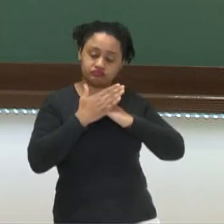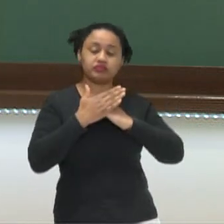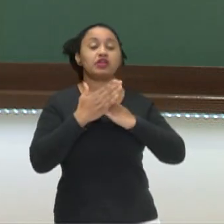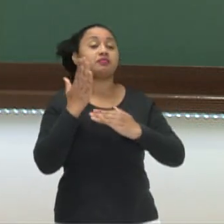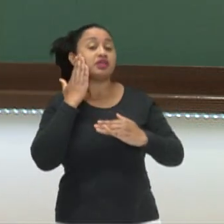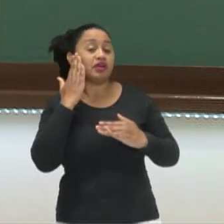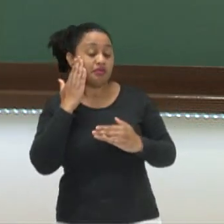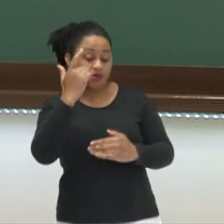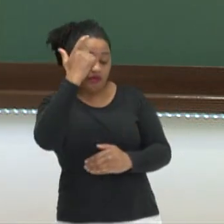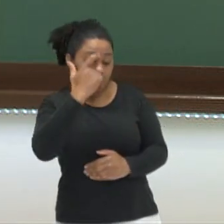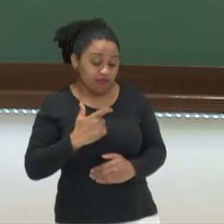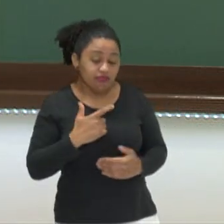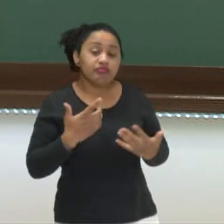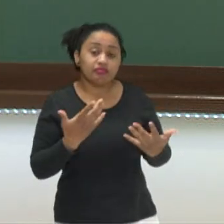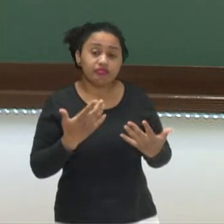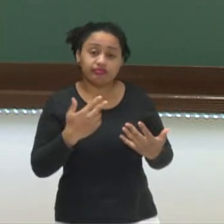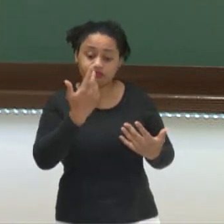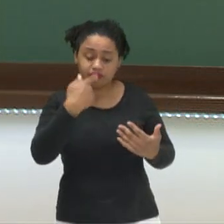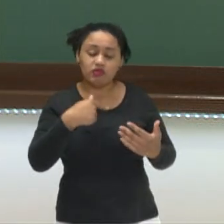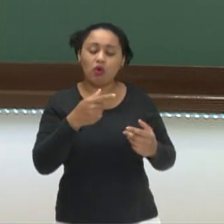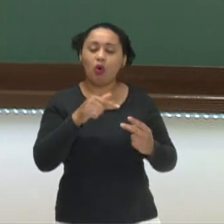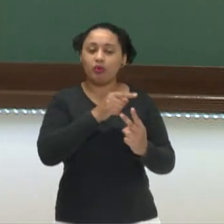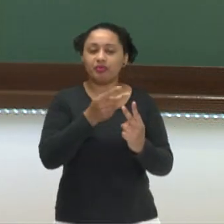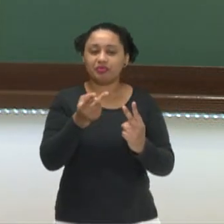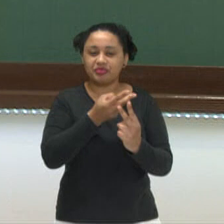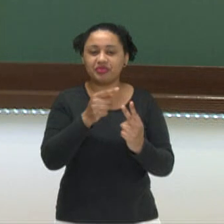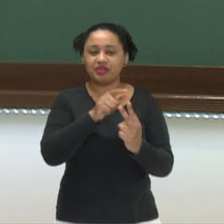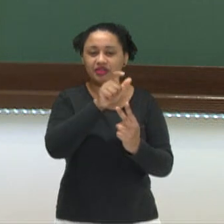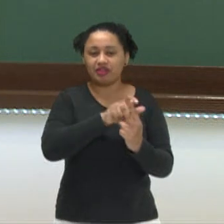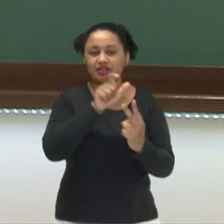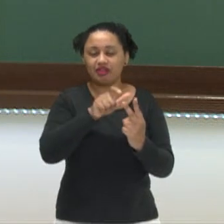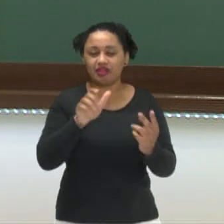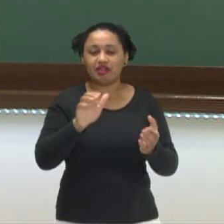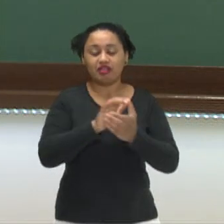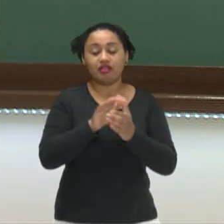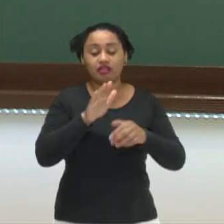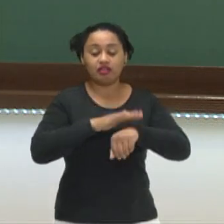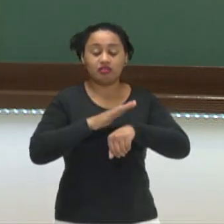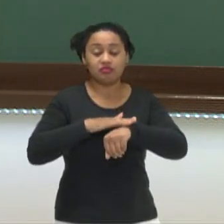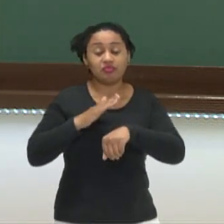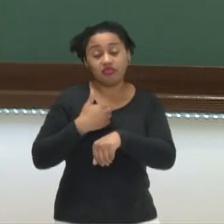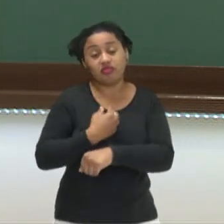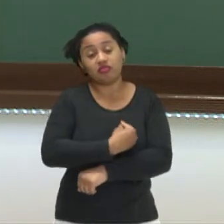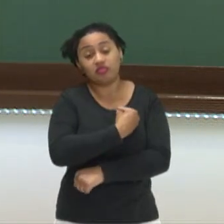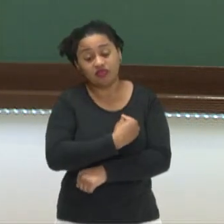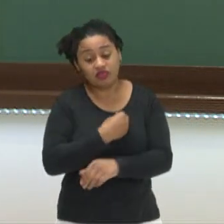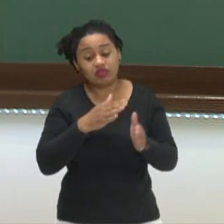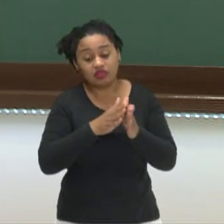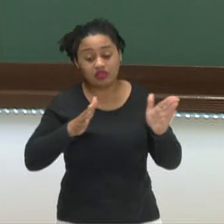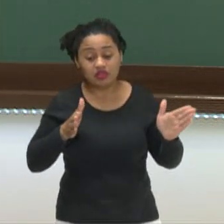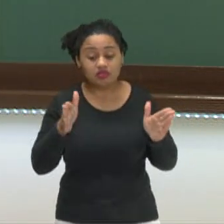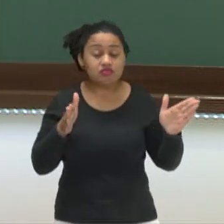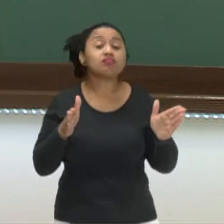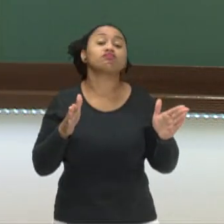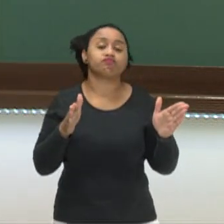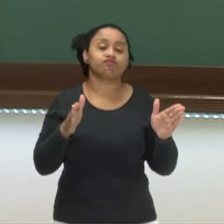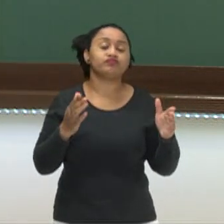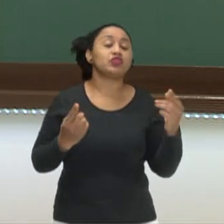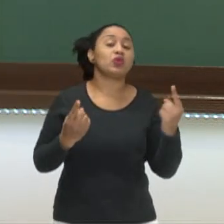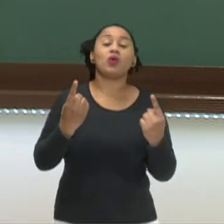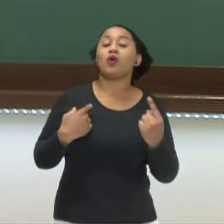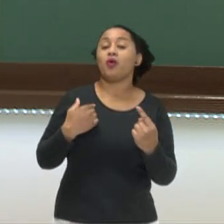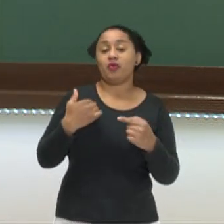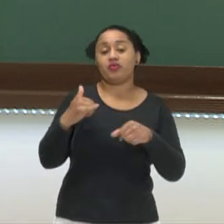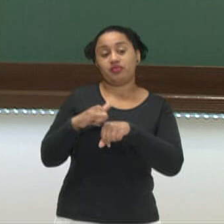para ela, para o casal, naquele momento da sua vida, para aquela circunstância atual, qual vai